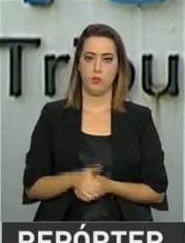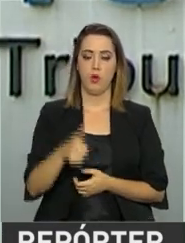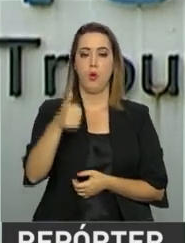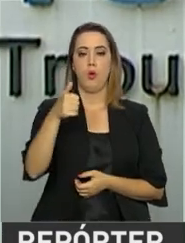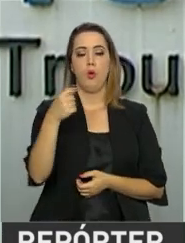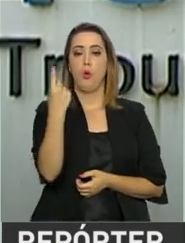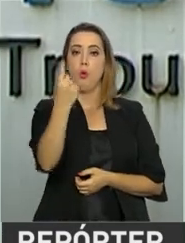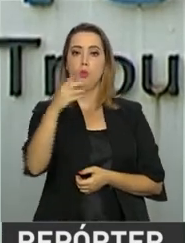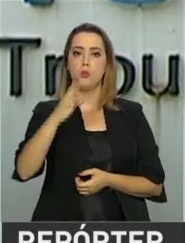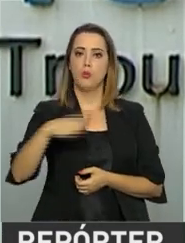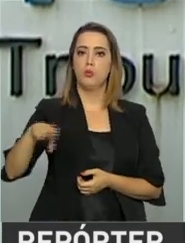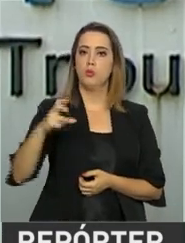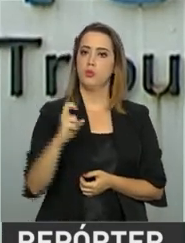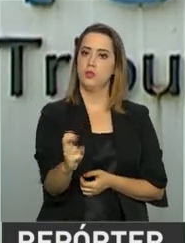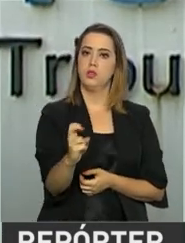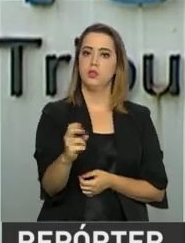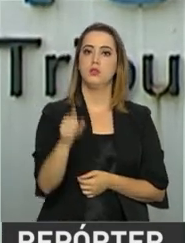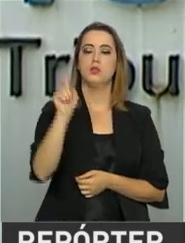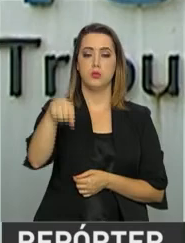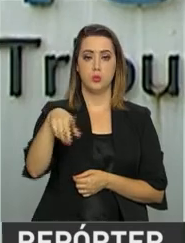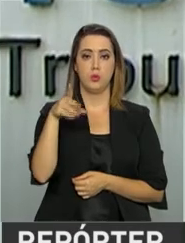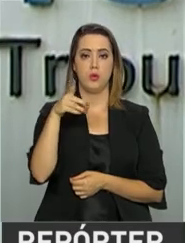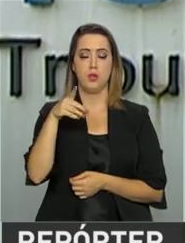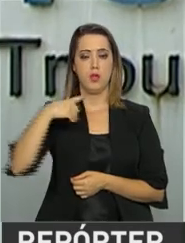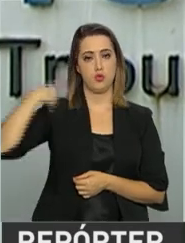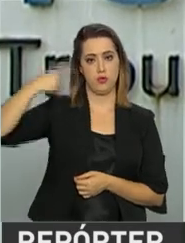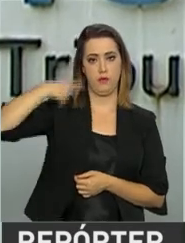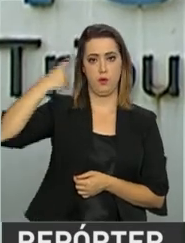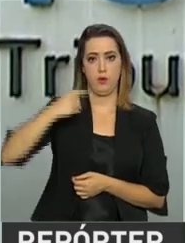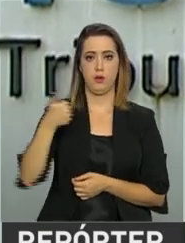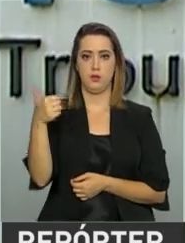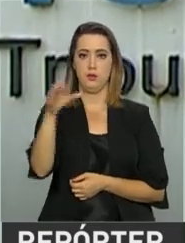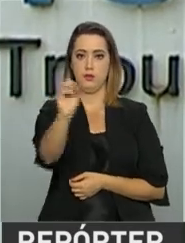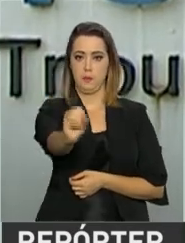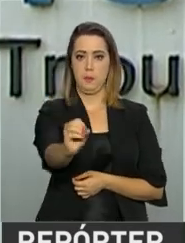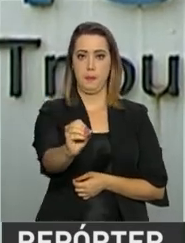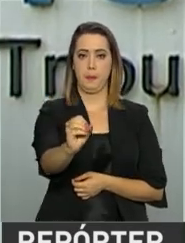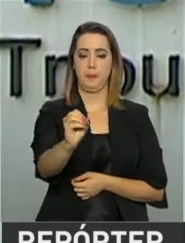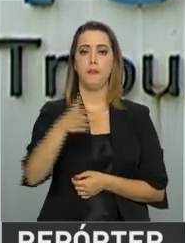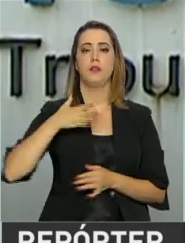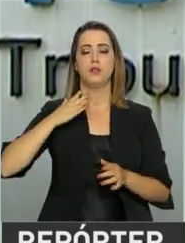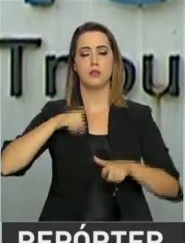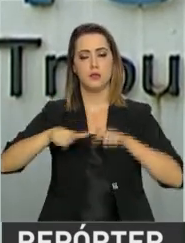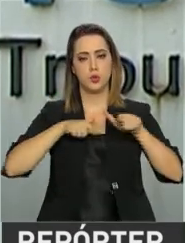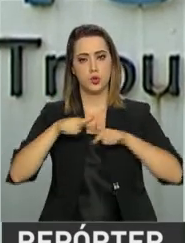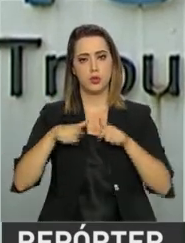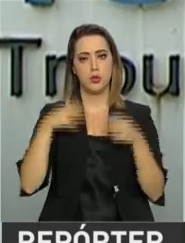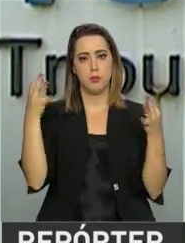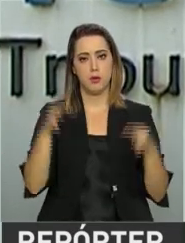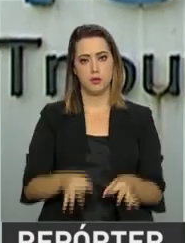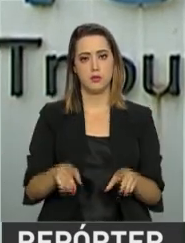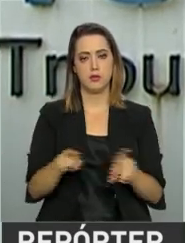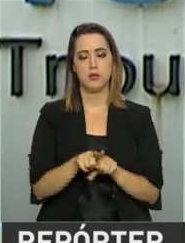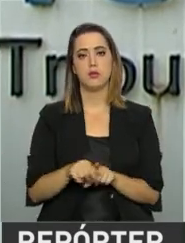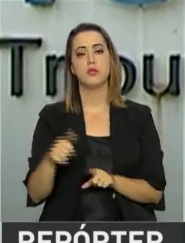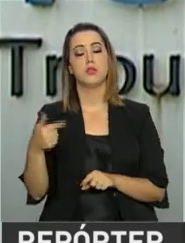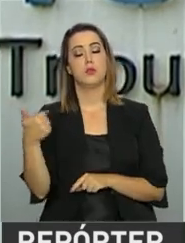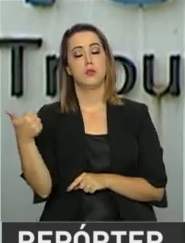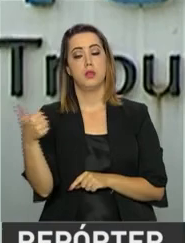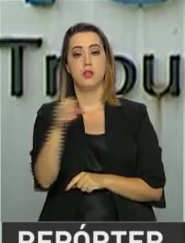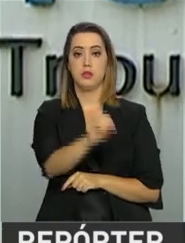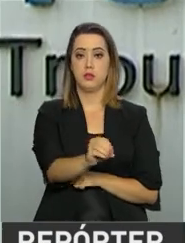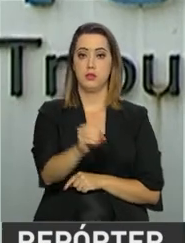desses ministros é formado por advogados com pelo menos dez anos de profissão e também 10 anos de atuação